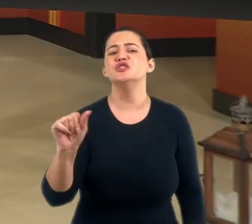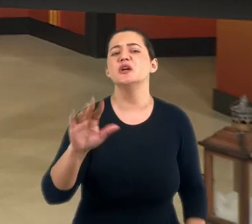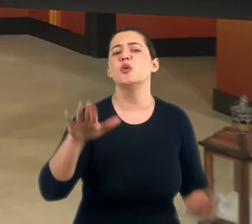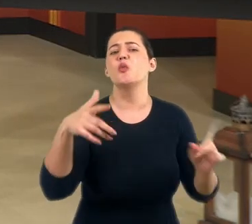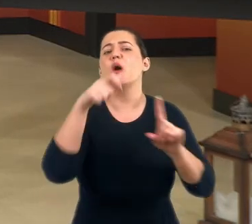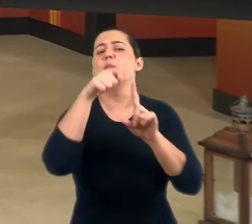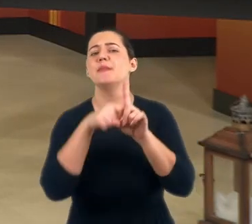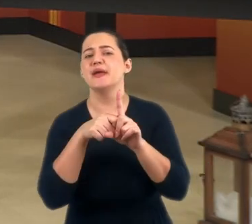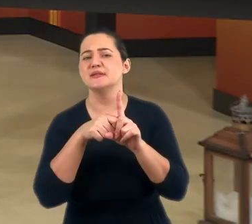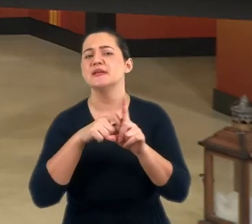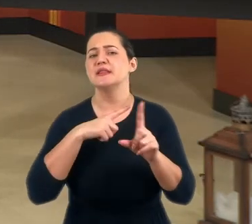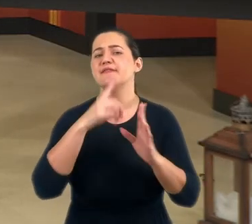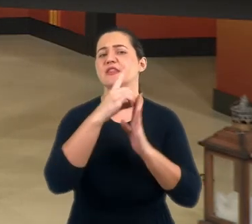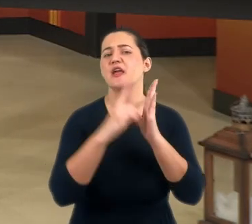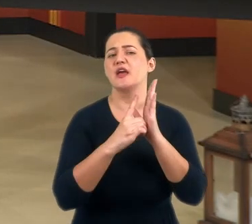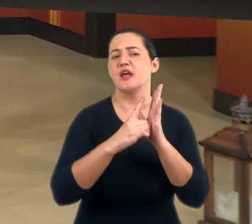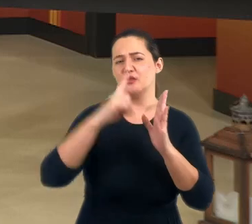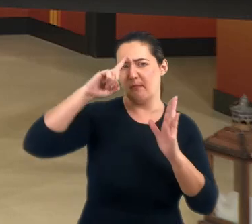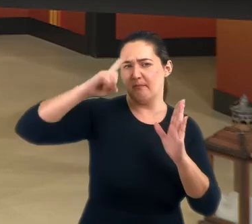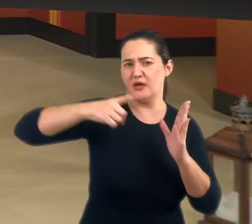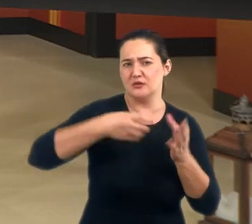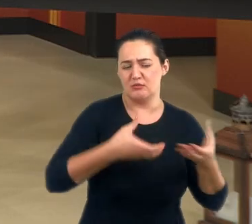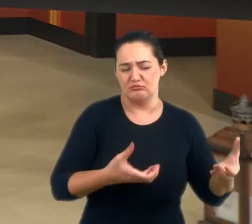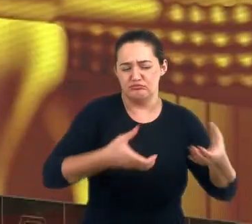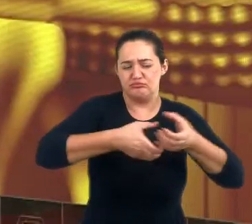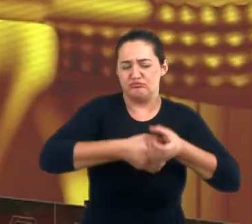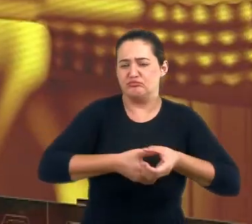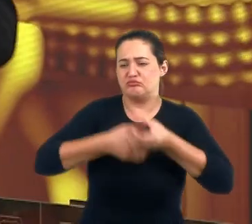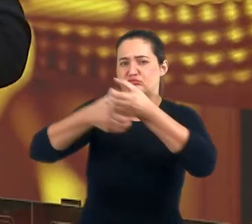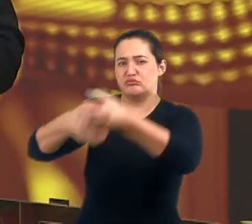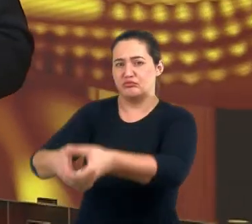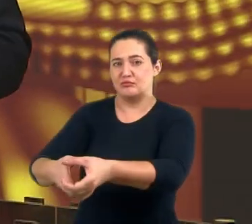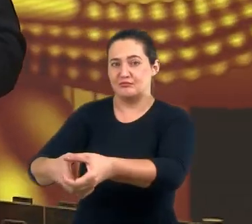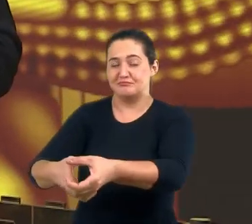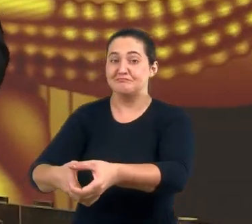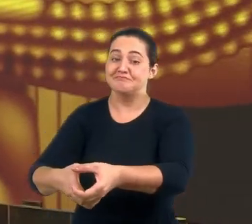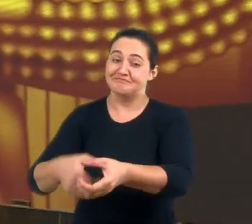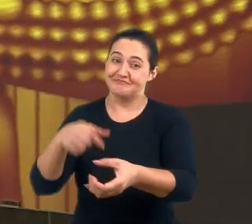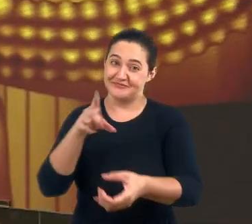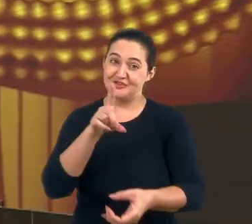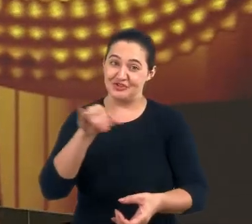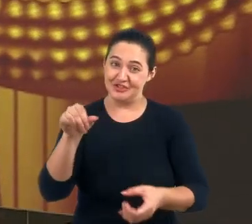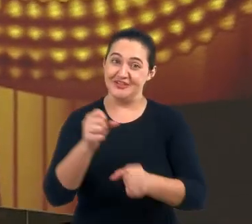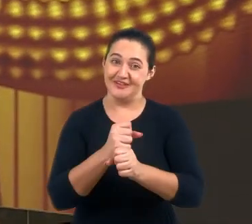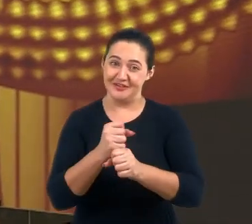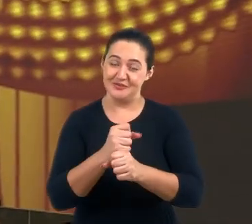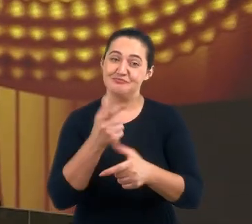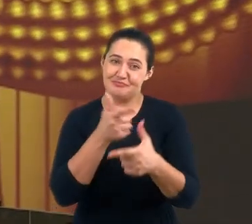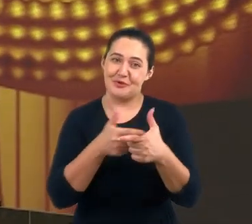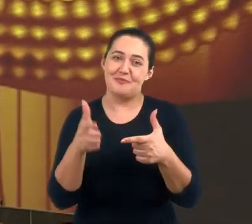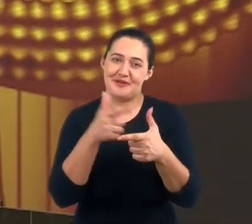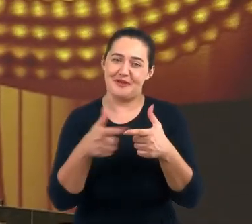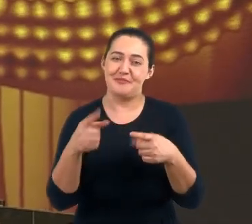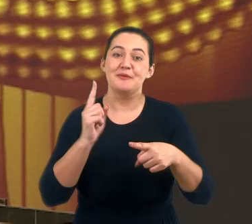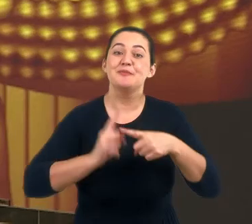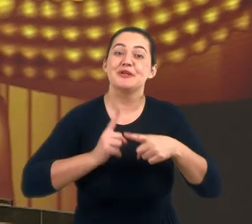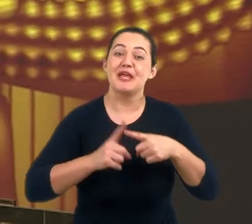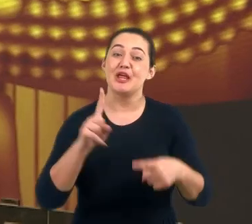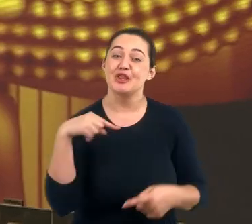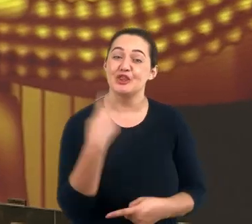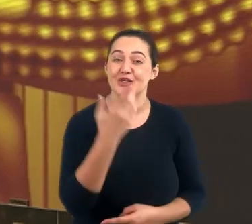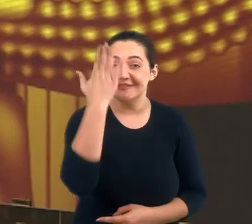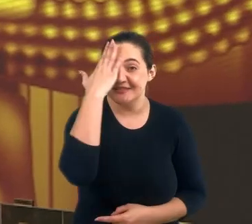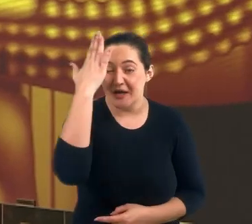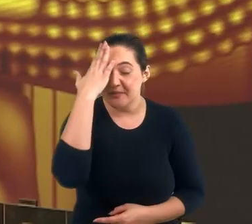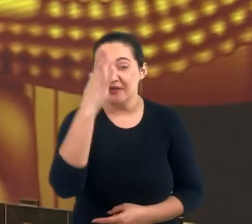saiu esse projeto, este decreto? Este é o problema, porque nas fontes históricas que nós temos sobre